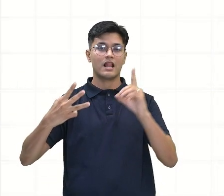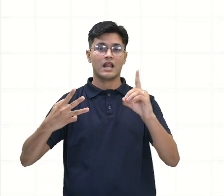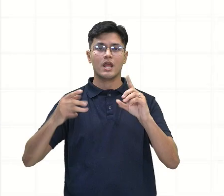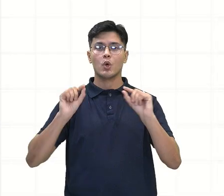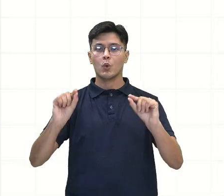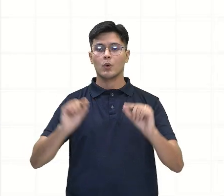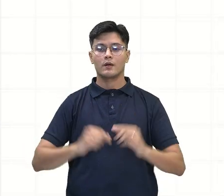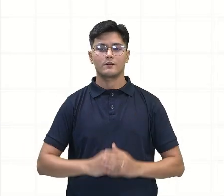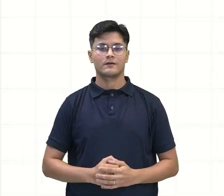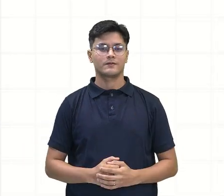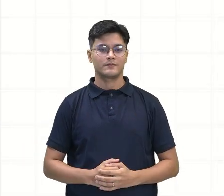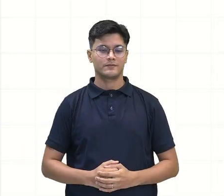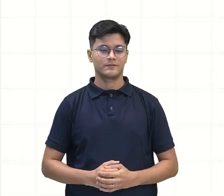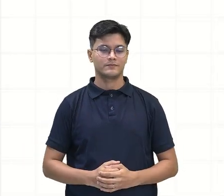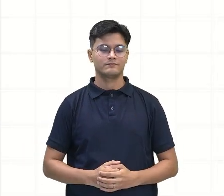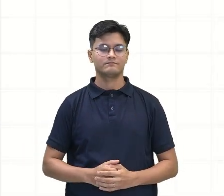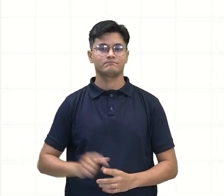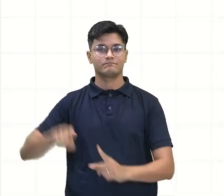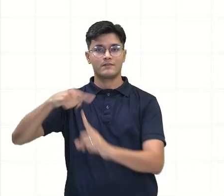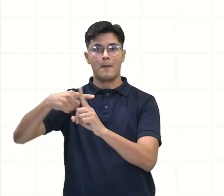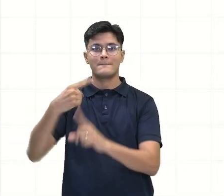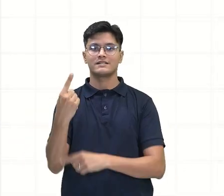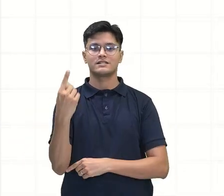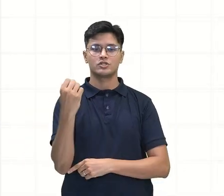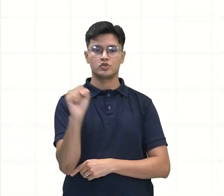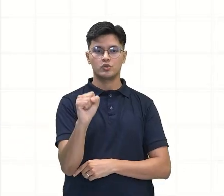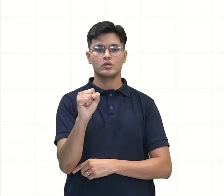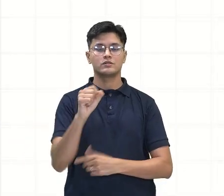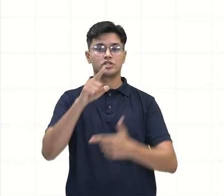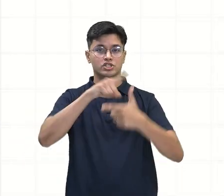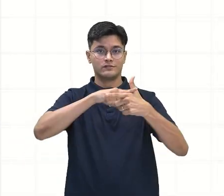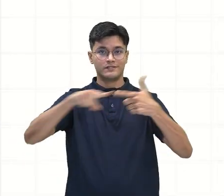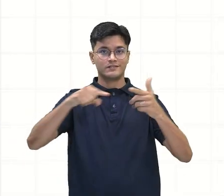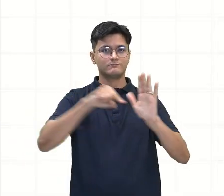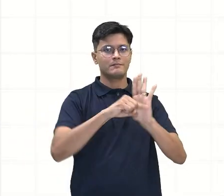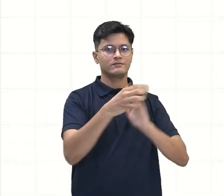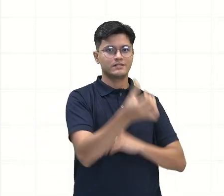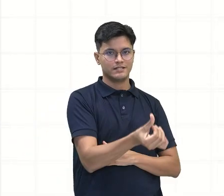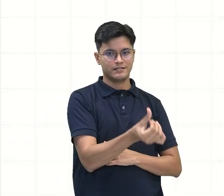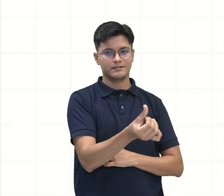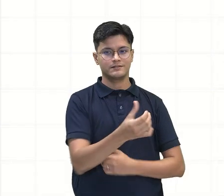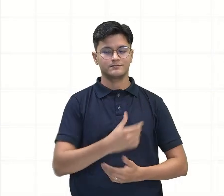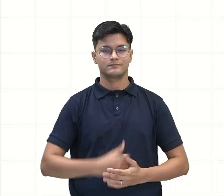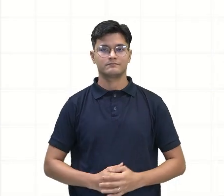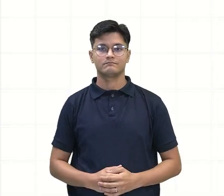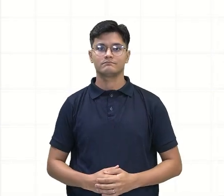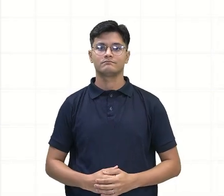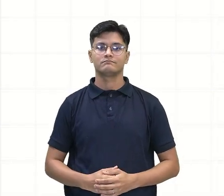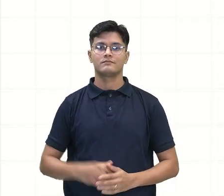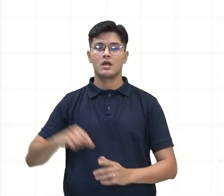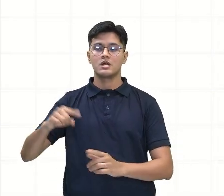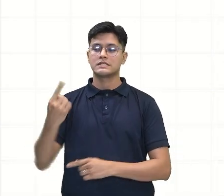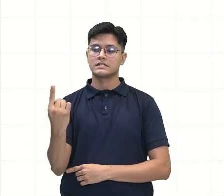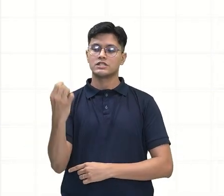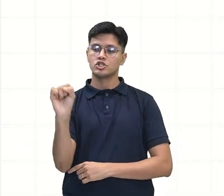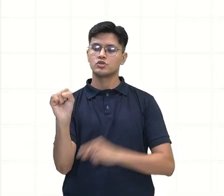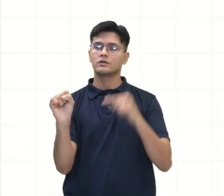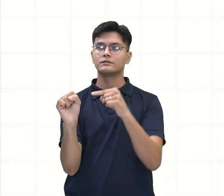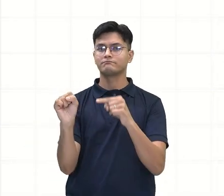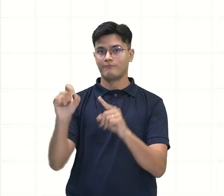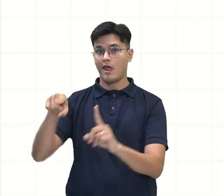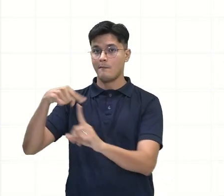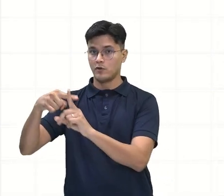aqui 18 dividido por menos 6. Então, 18 é positivo e o menos 6. Qual é o